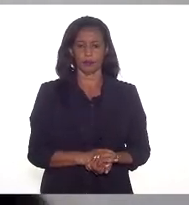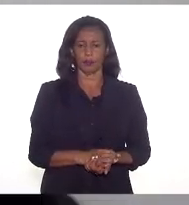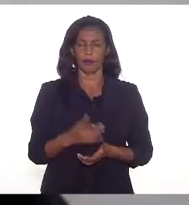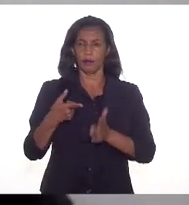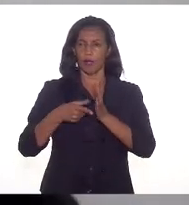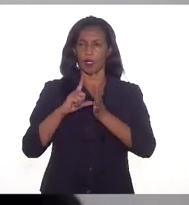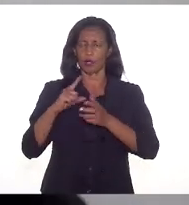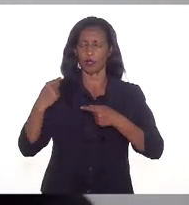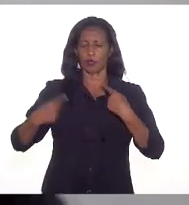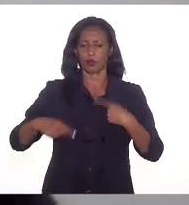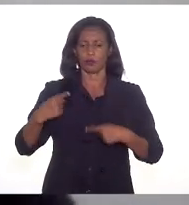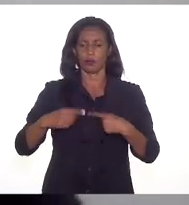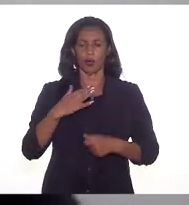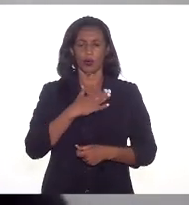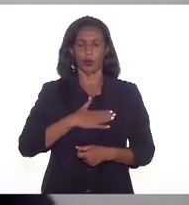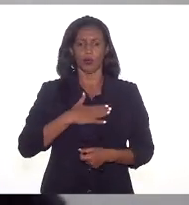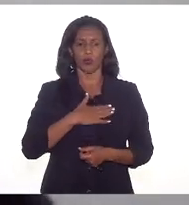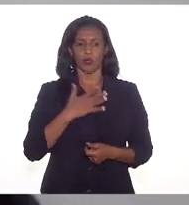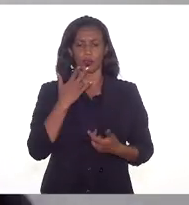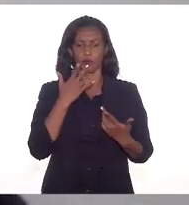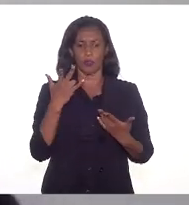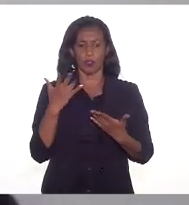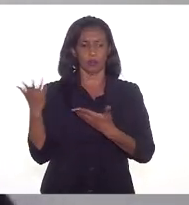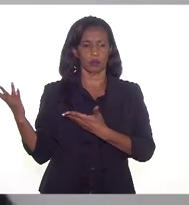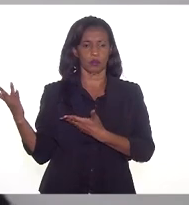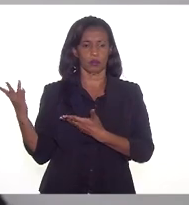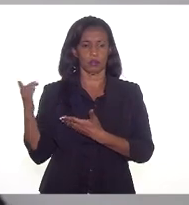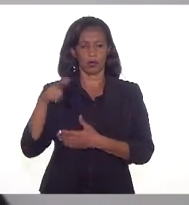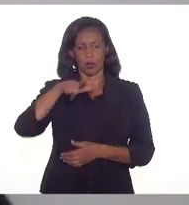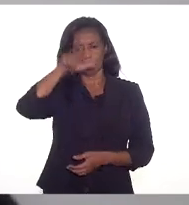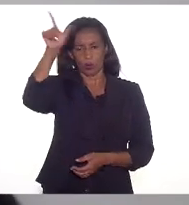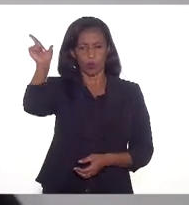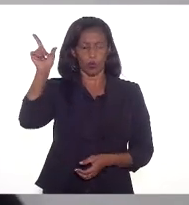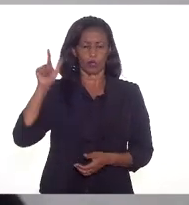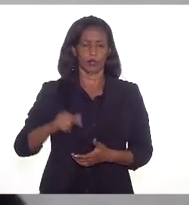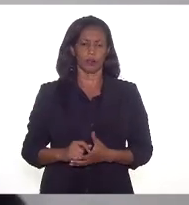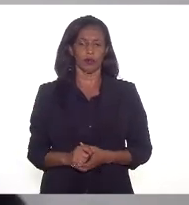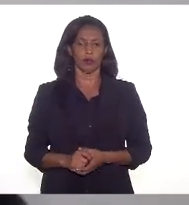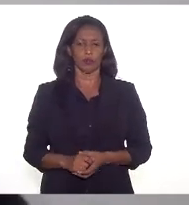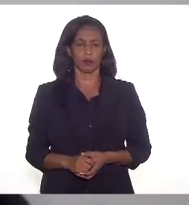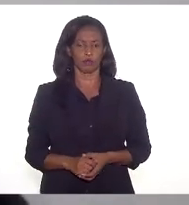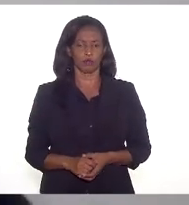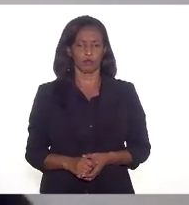de abrir para a discussão, gostaria de passar a palavra ao deputado Luiz Paulo,